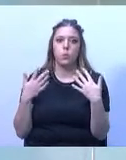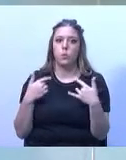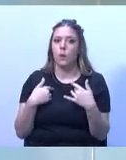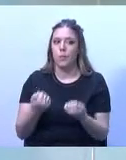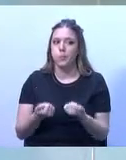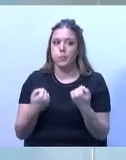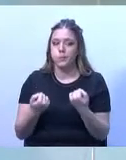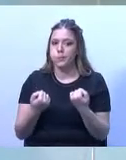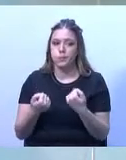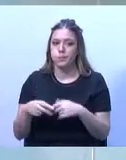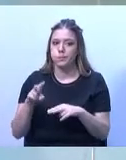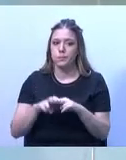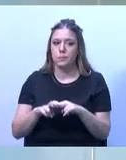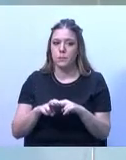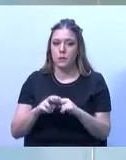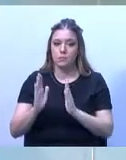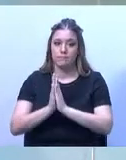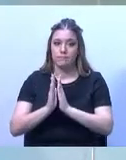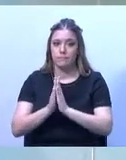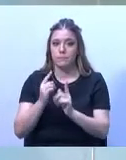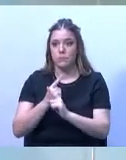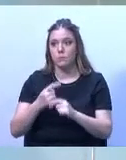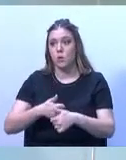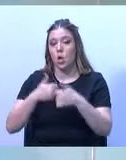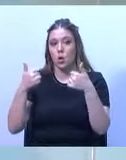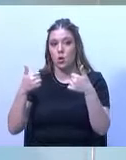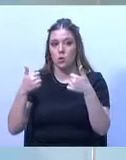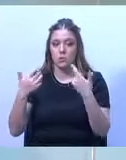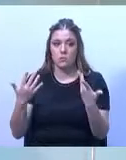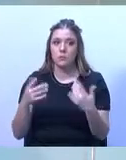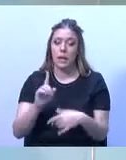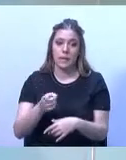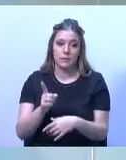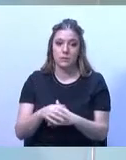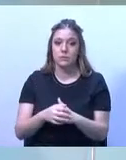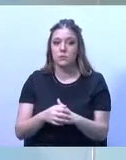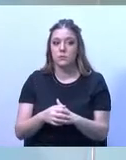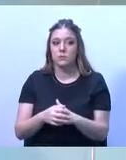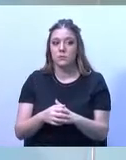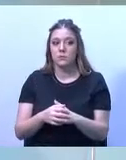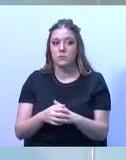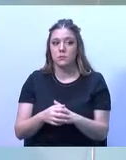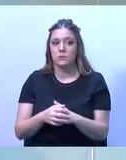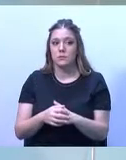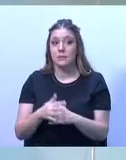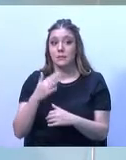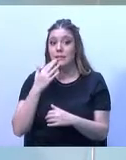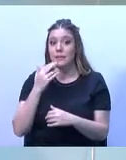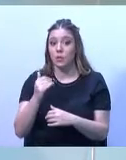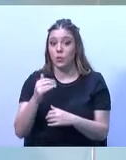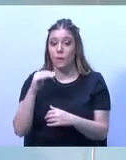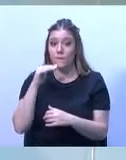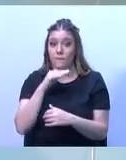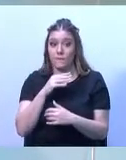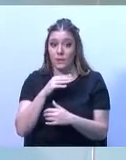sentar na Basílica, que era mais fresquinho. Muito bem, é isso. Subconscientemente procurou o